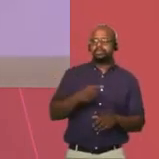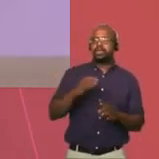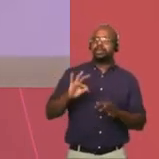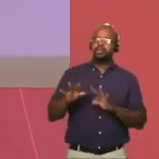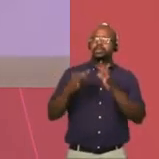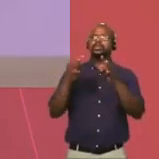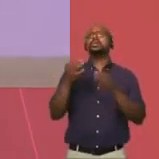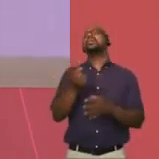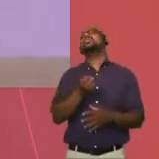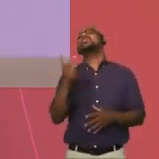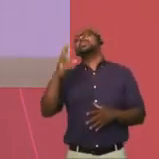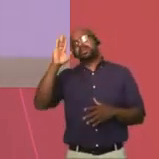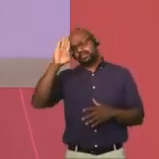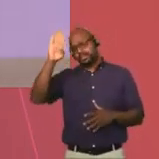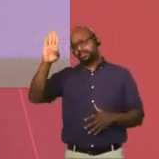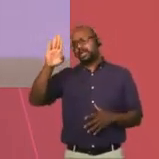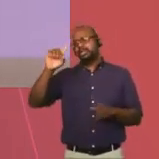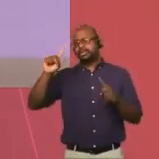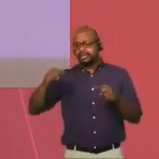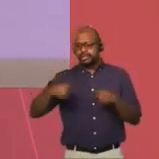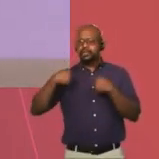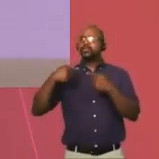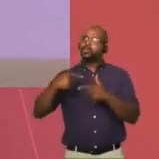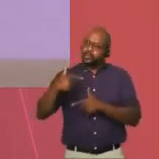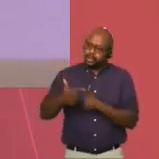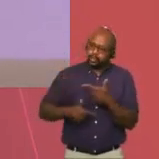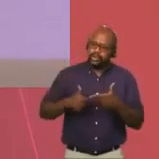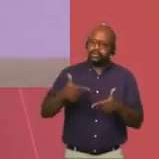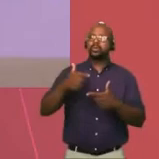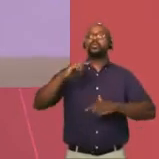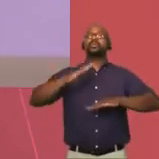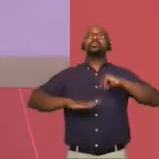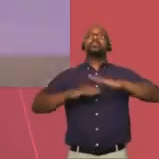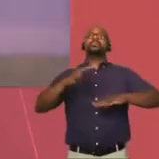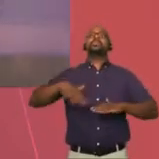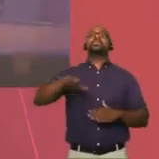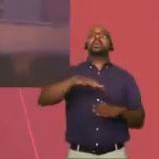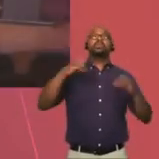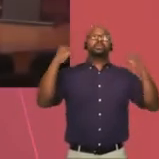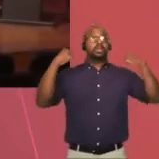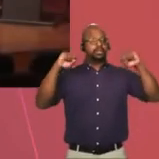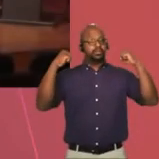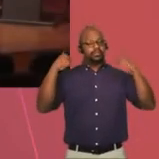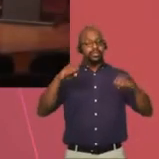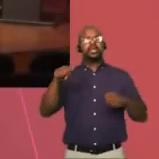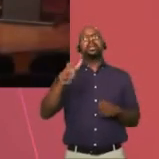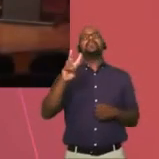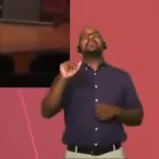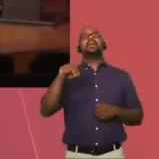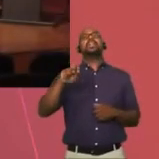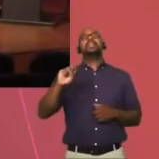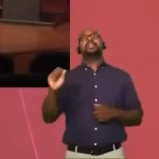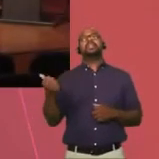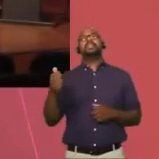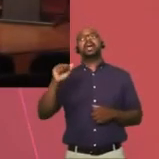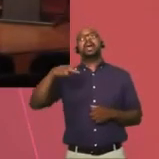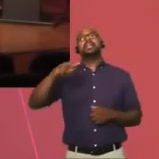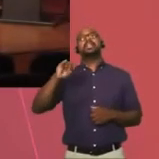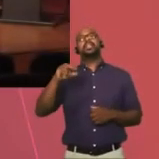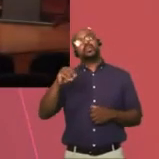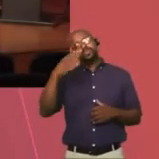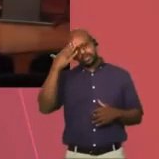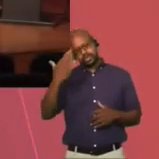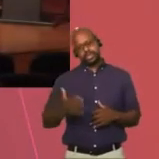Quais são os principais desafios de atuação do profissional de educação física é da Vanessa Aquino muito obrigada